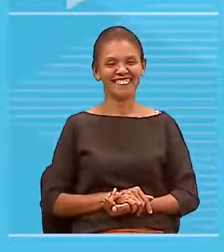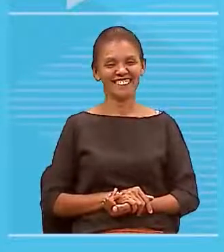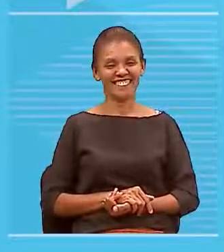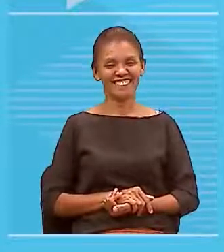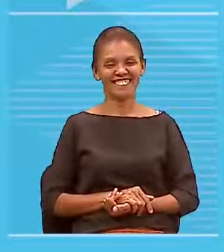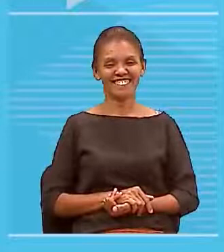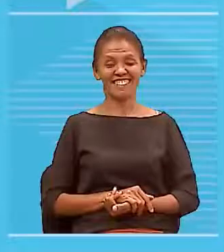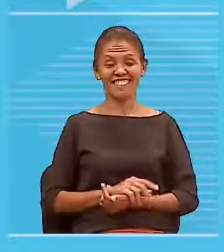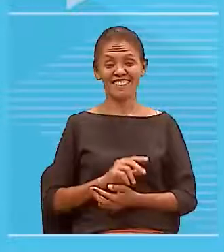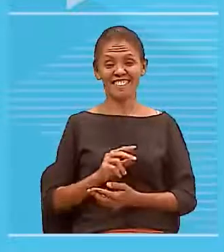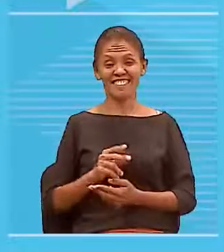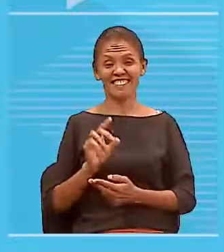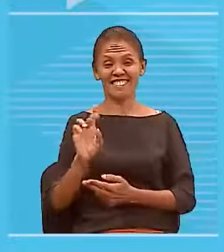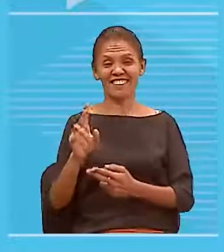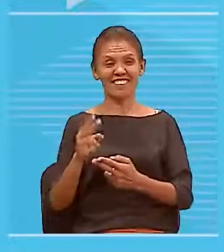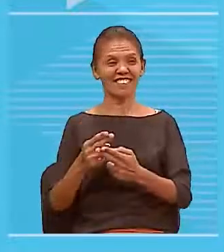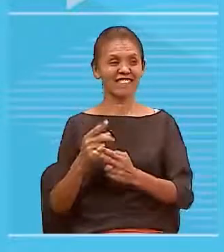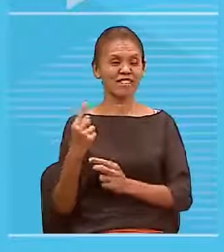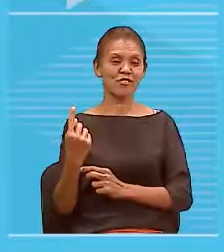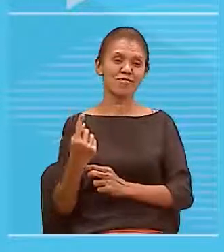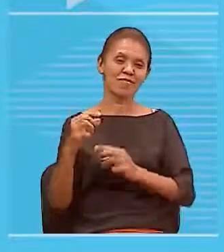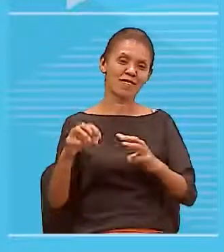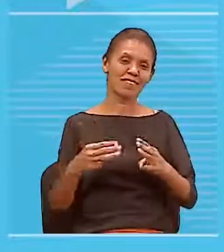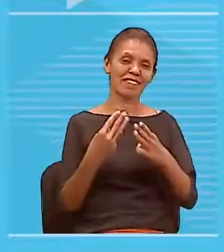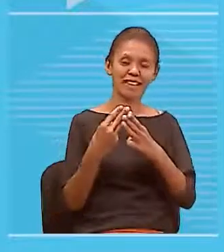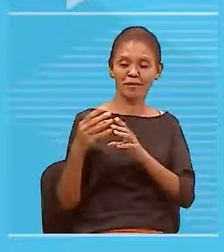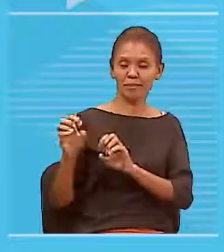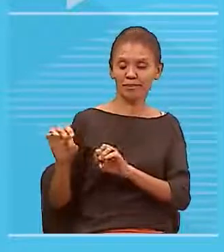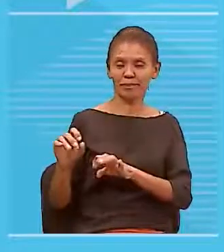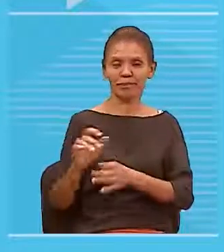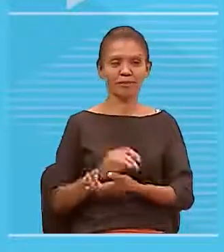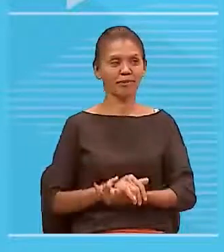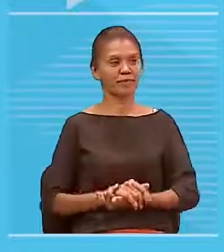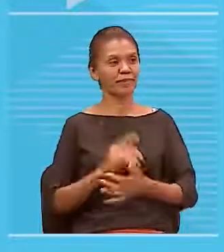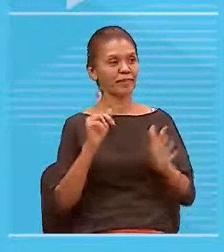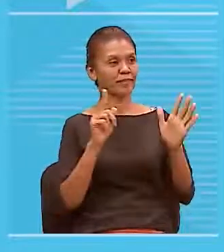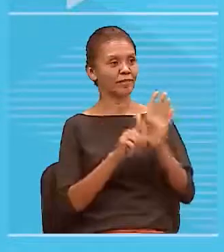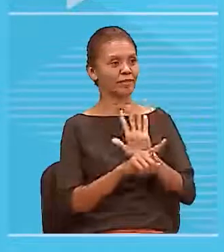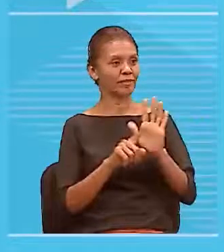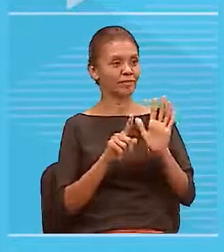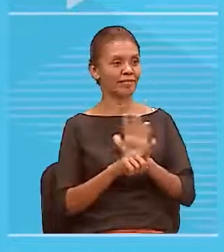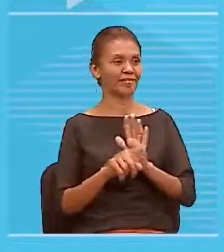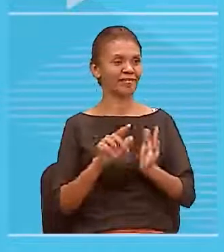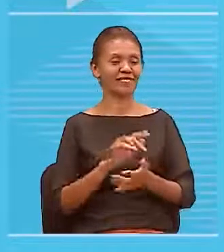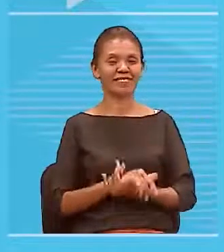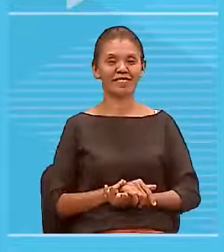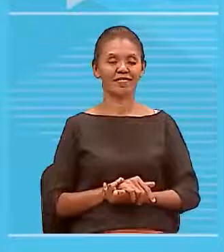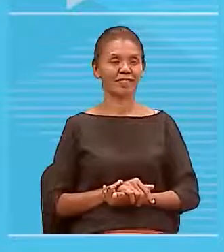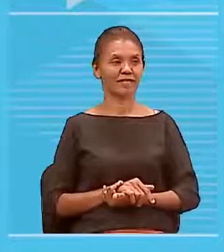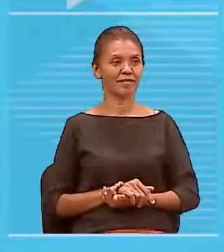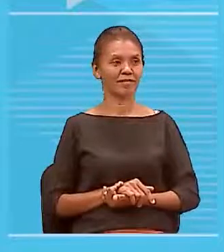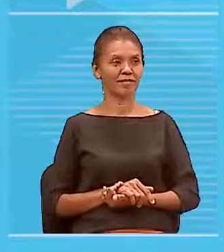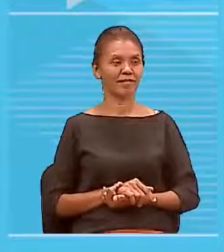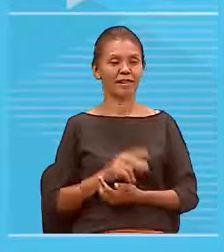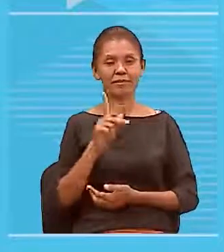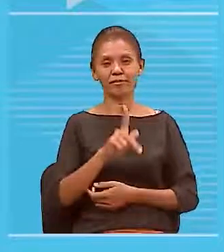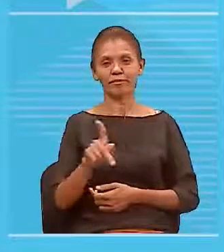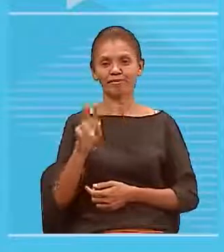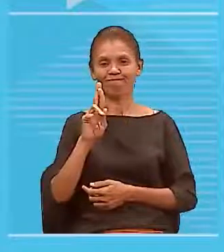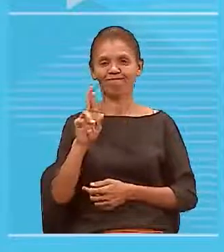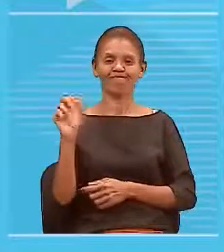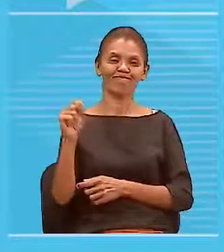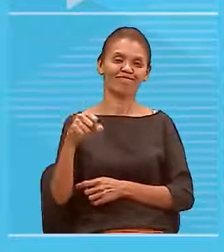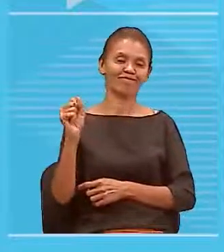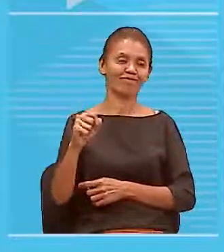Não foi? As rochas fazem parte desses fatores abióticos? Yes! Sabe como? Tu